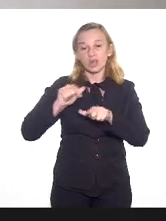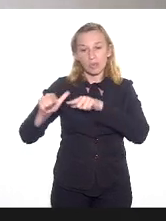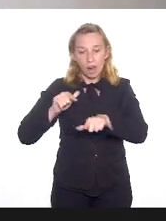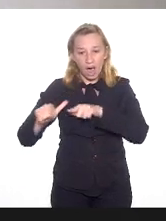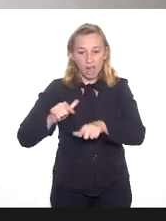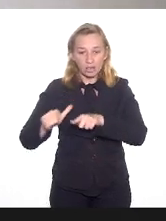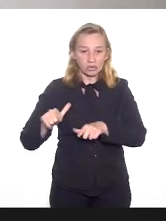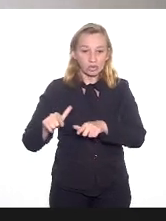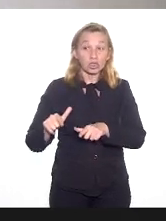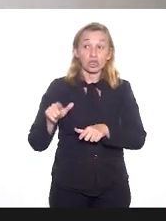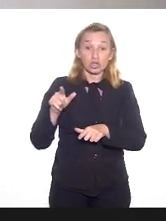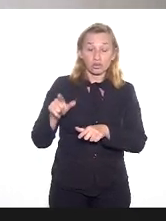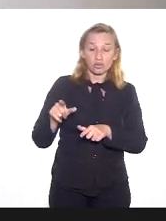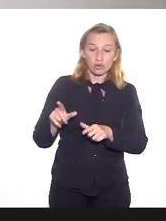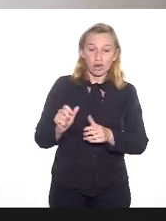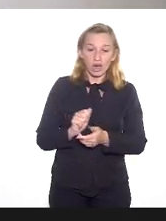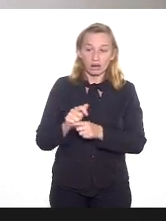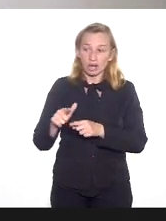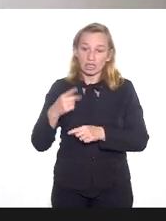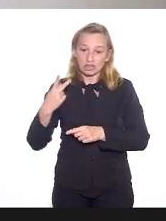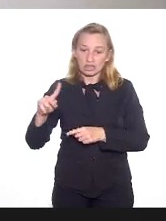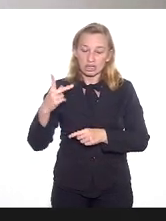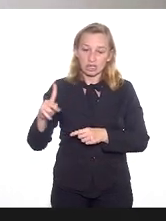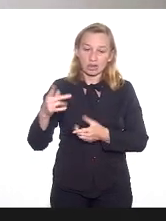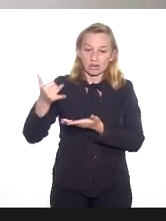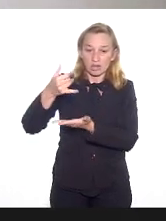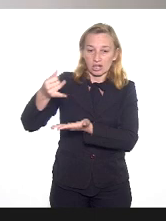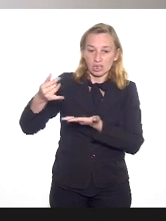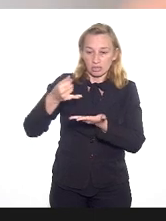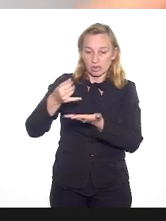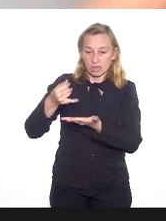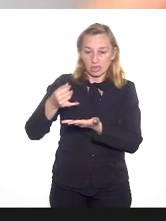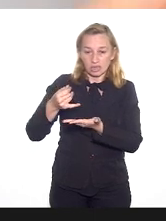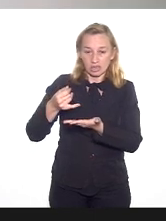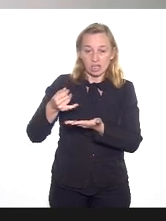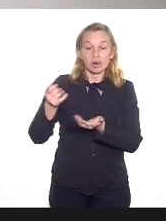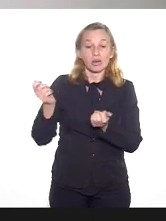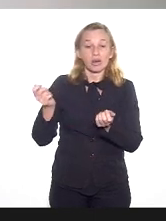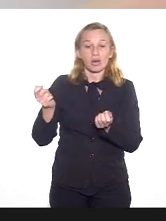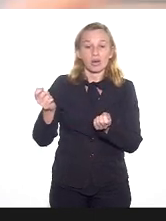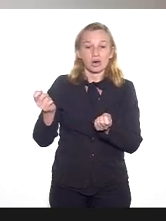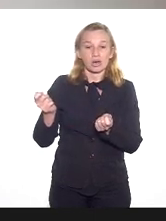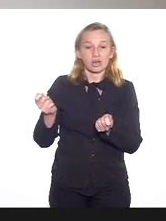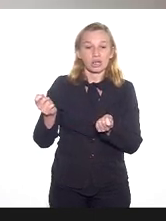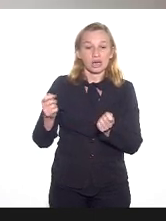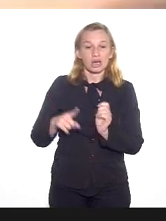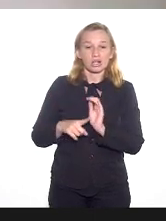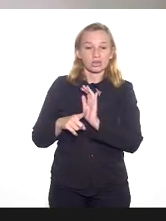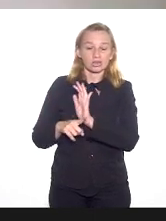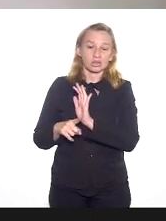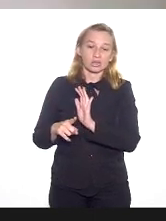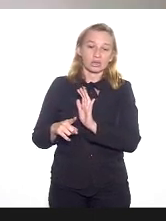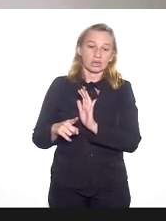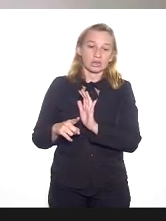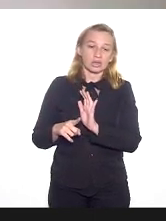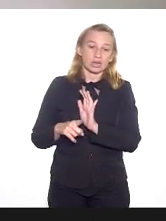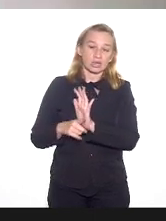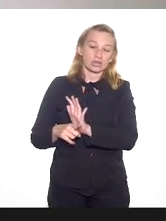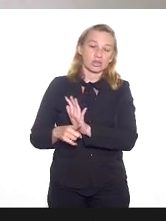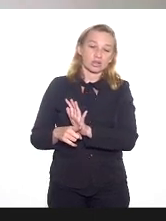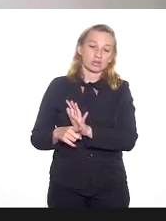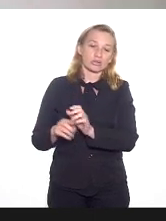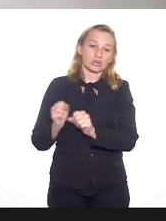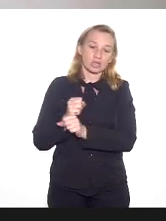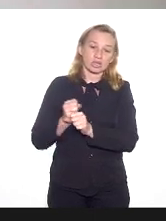for alocado nele a título de capitalização para compensar os seus passivos